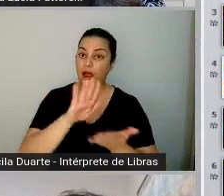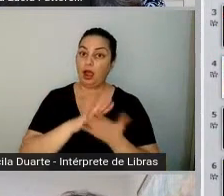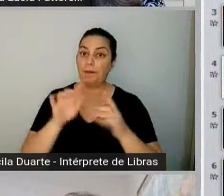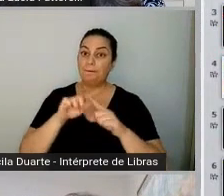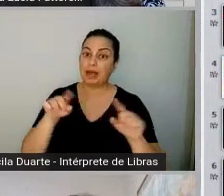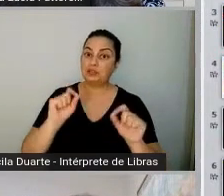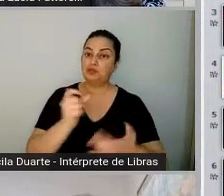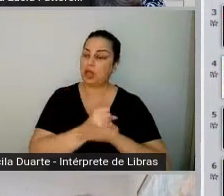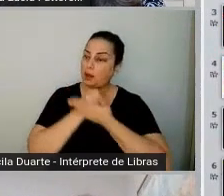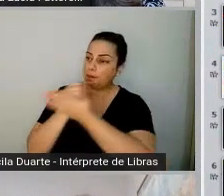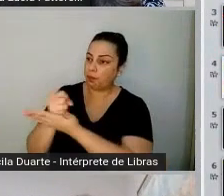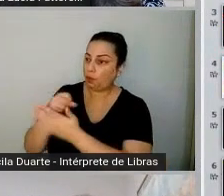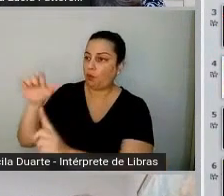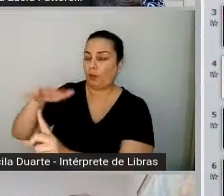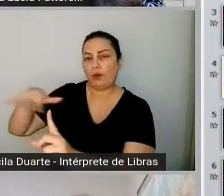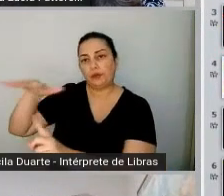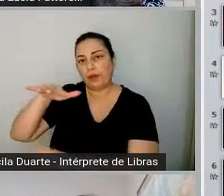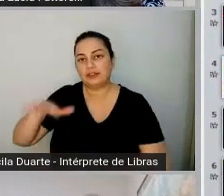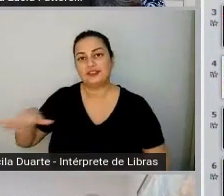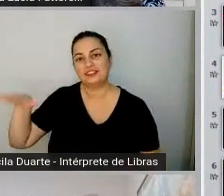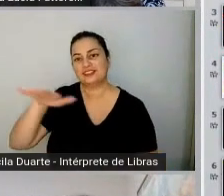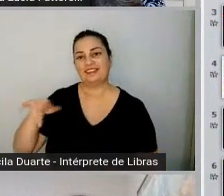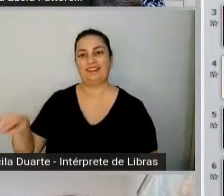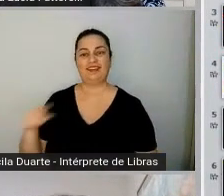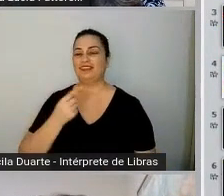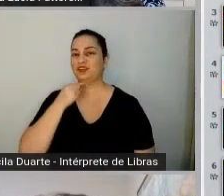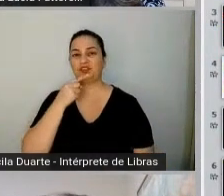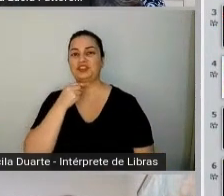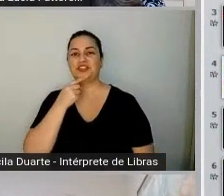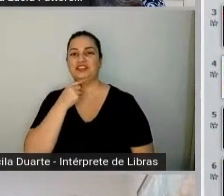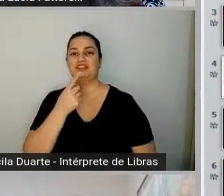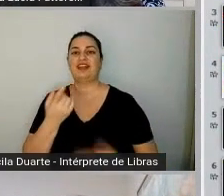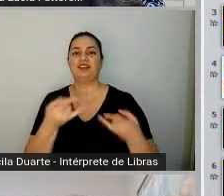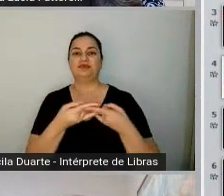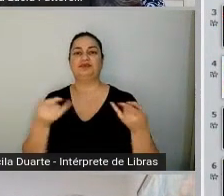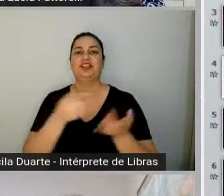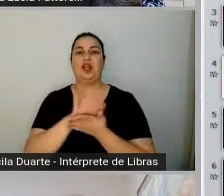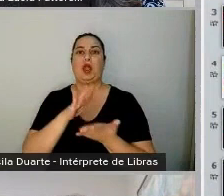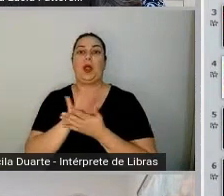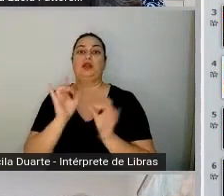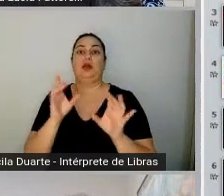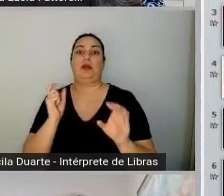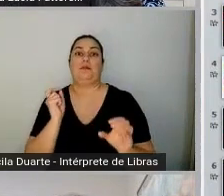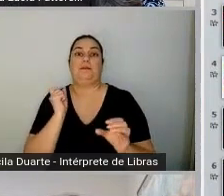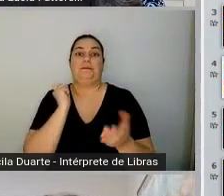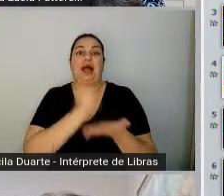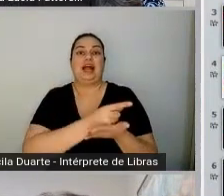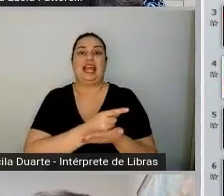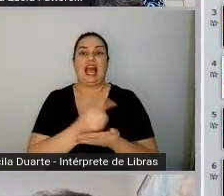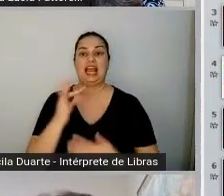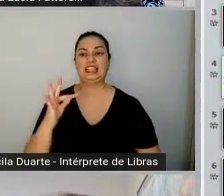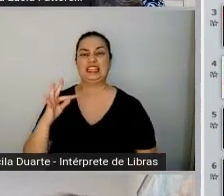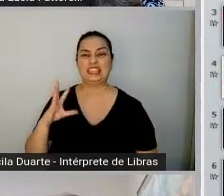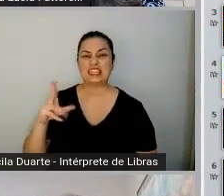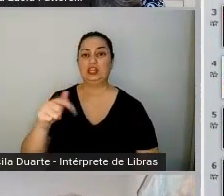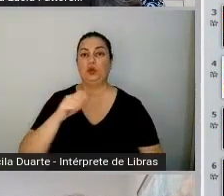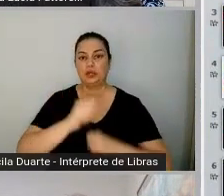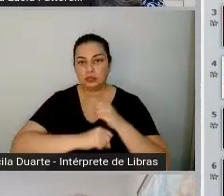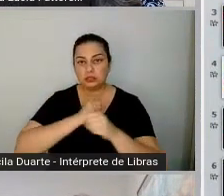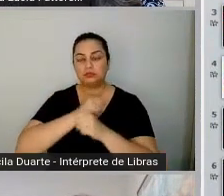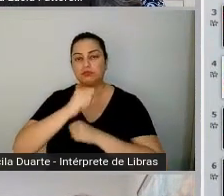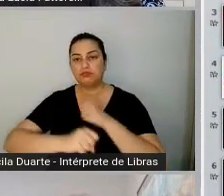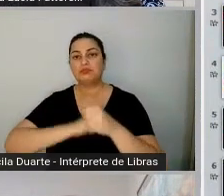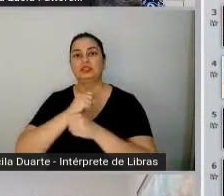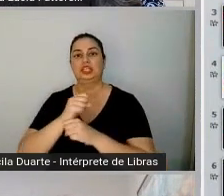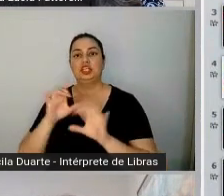sociais. Não adianta você emitir moeda para pagar trilhões e trilhões por ano para encher os rentistas